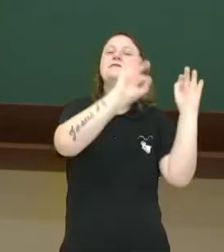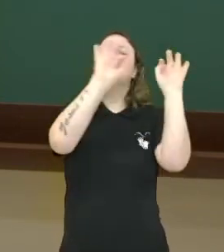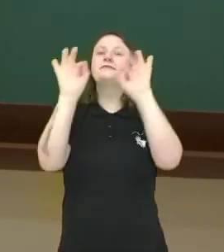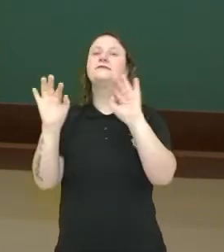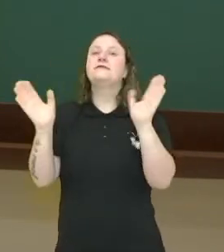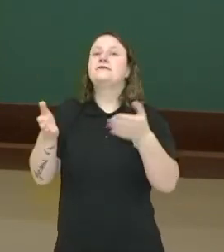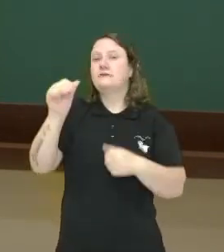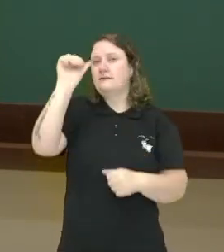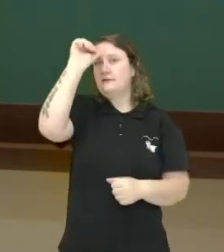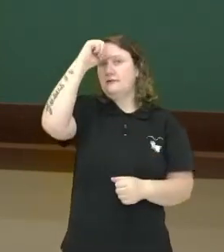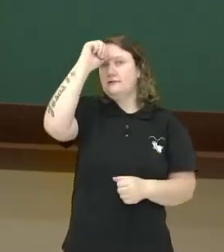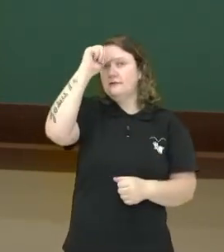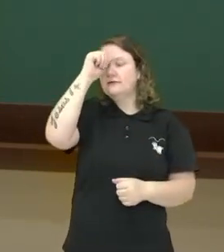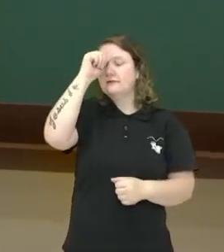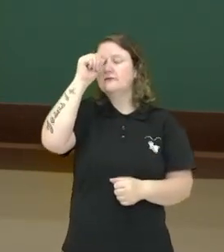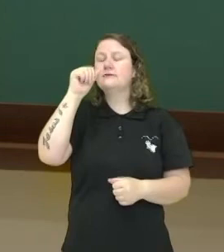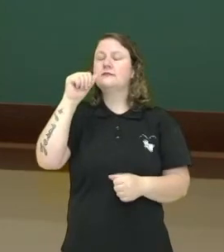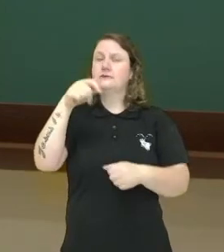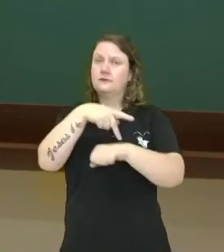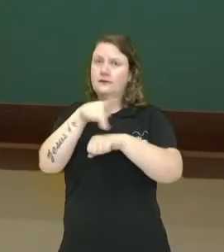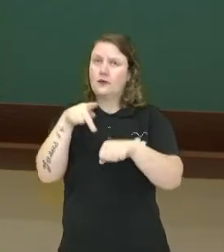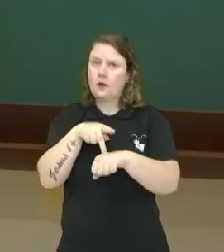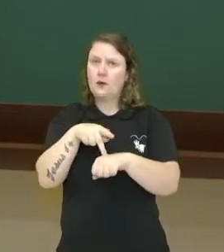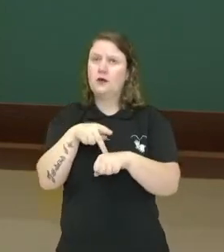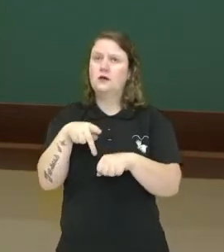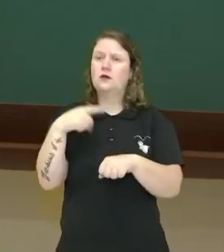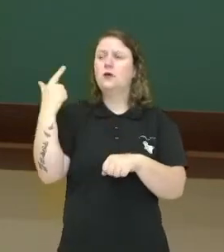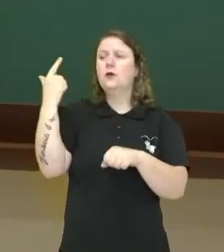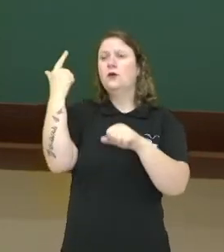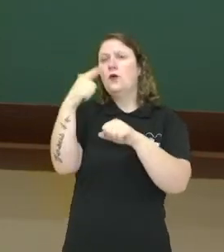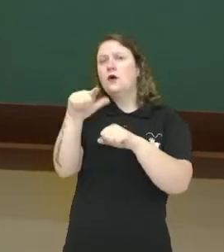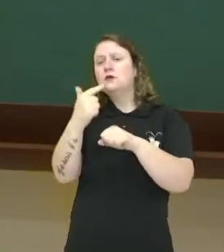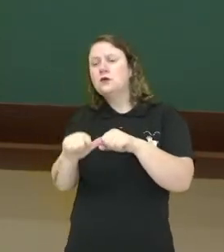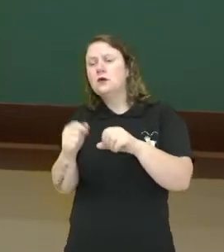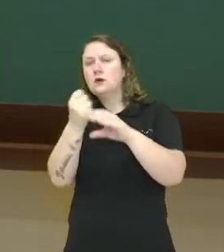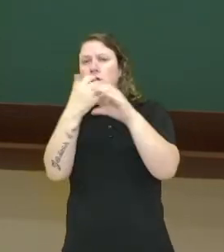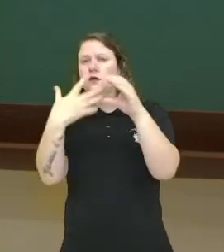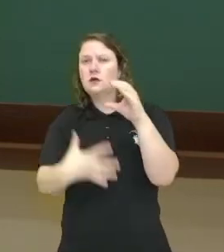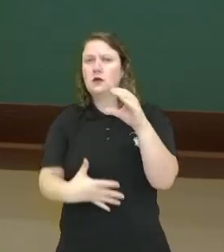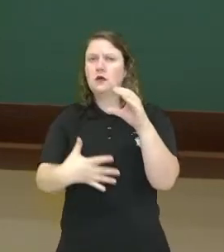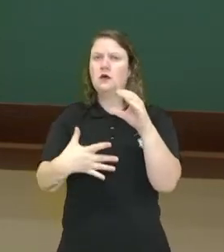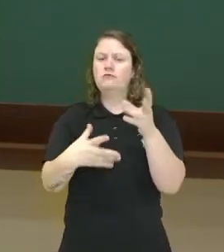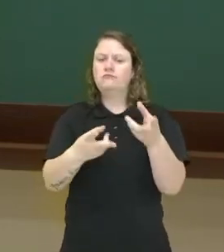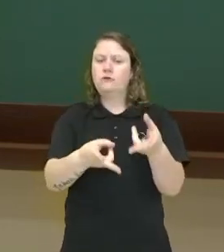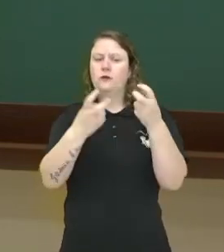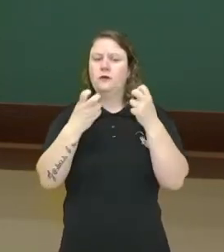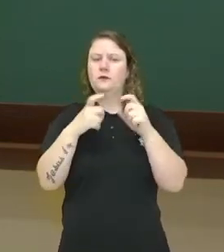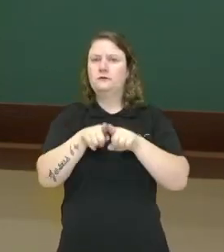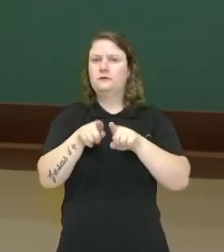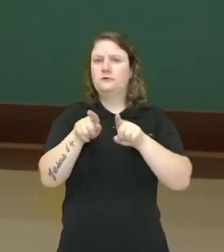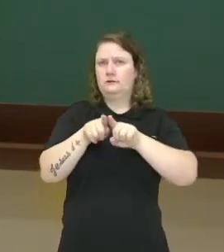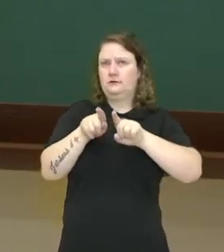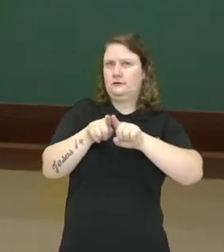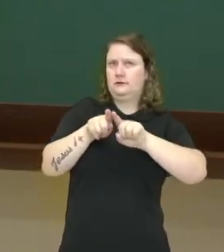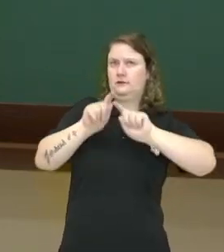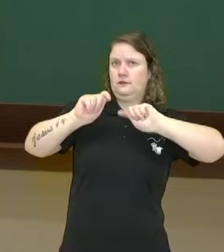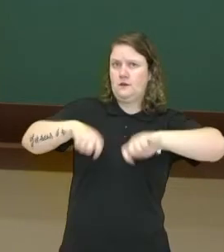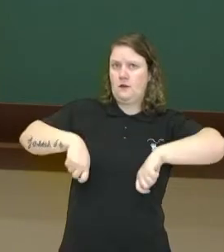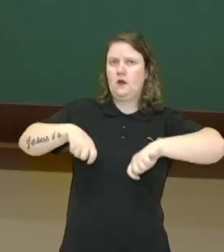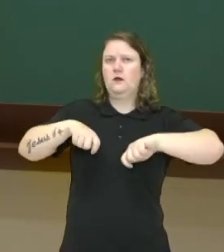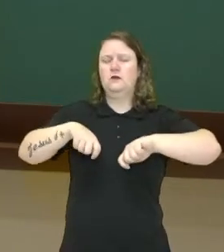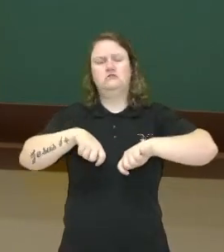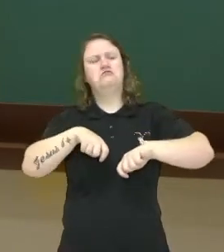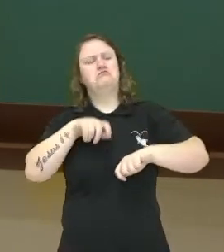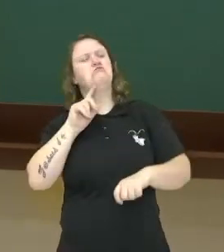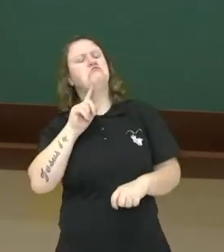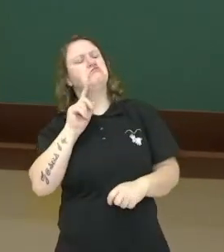como uma potência emergente, temos outras características a serem consideradas, né, para que ela seja reconhecida,